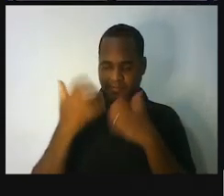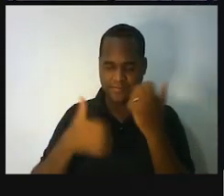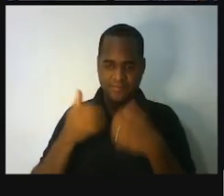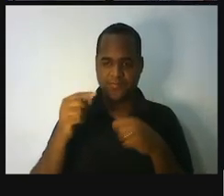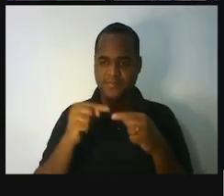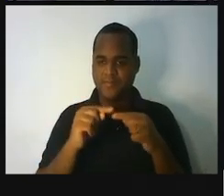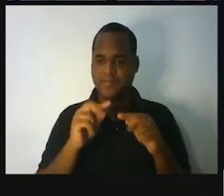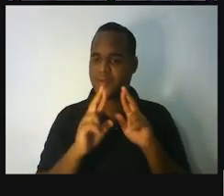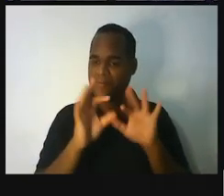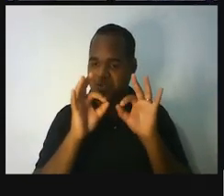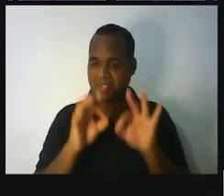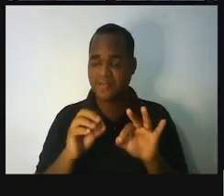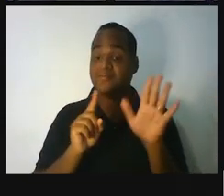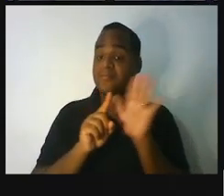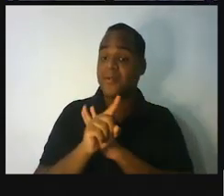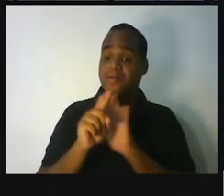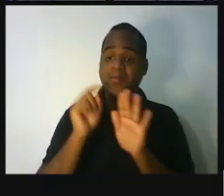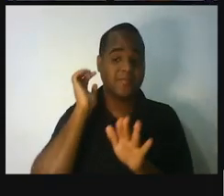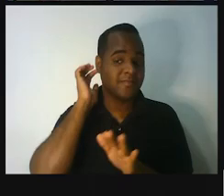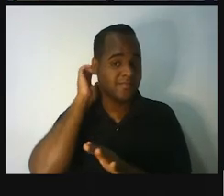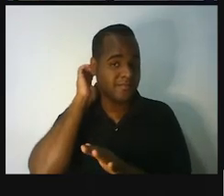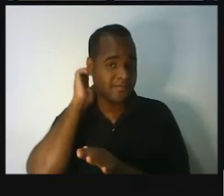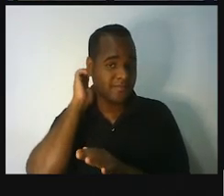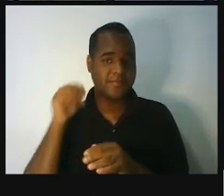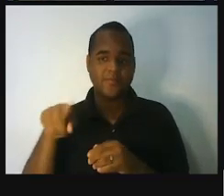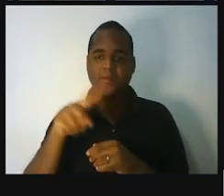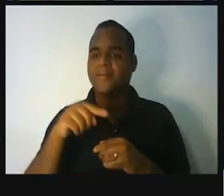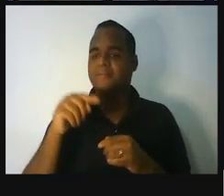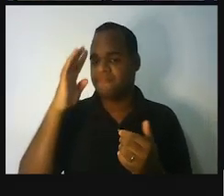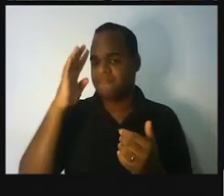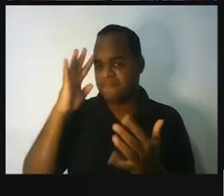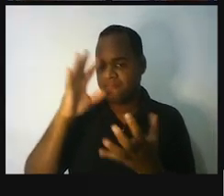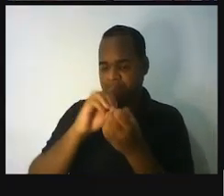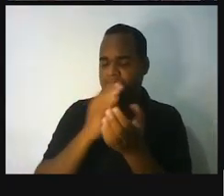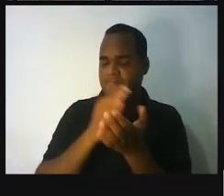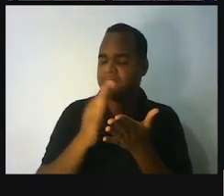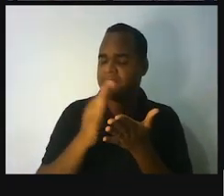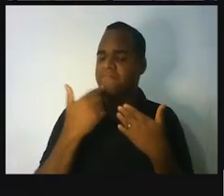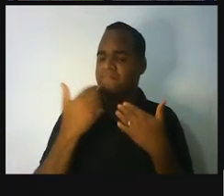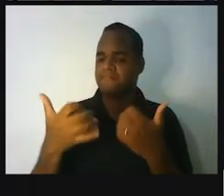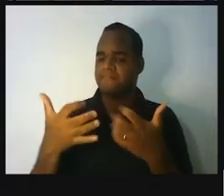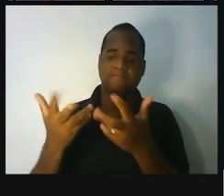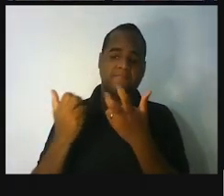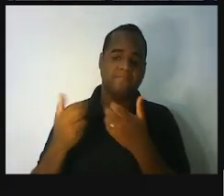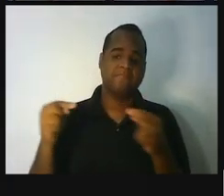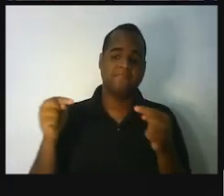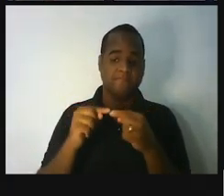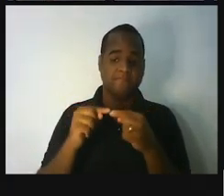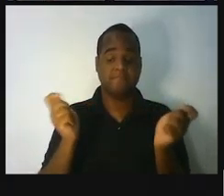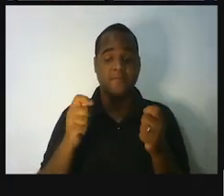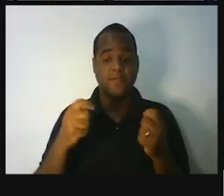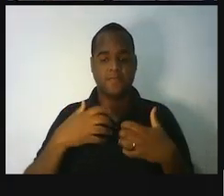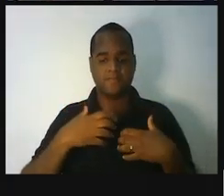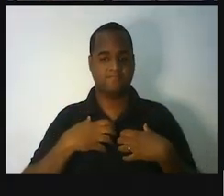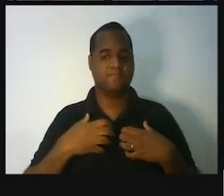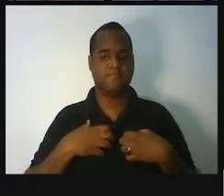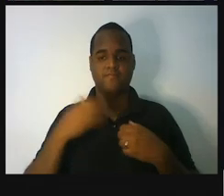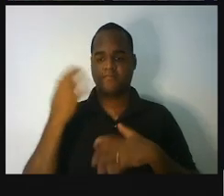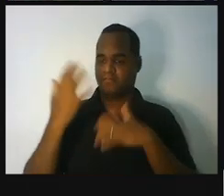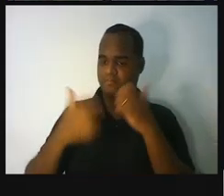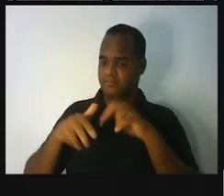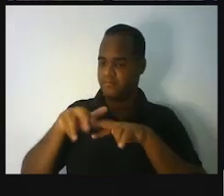pergunta, uma resposta que começa a nos fazer perceber que a matemática, sim, ela tem sentido para